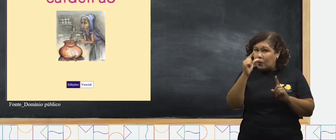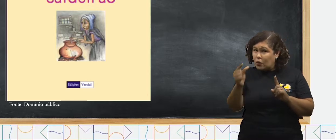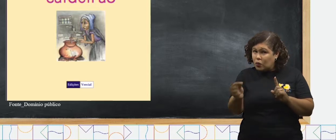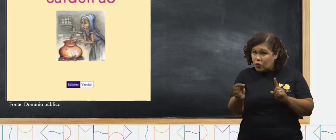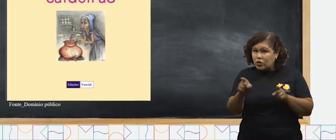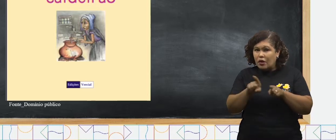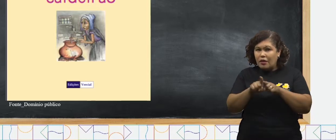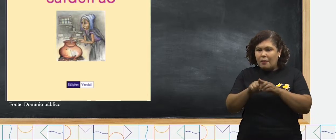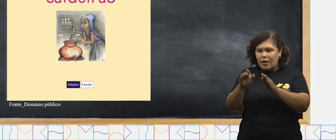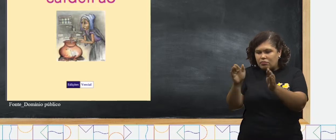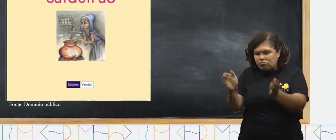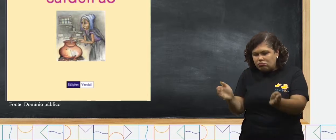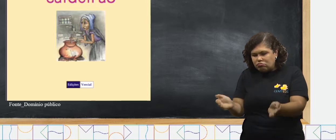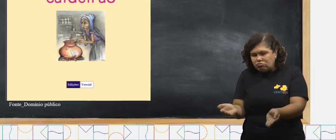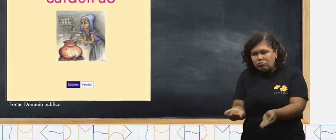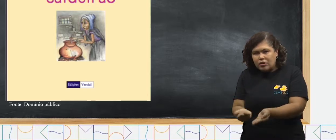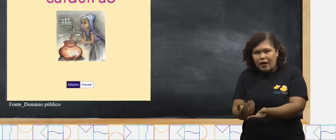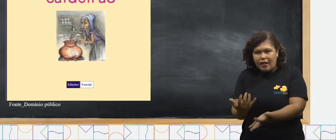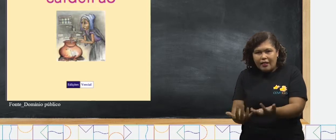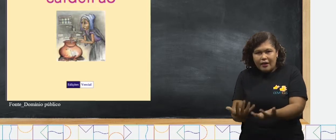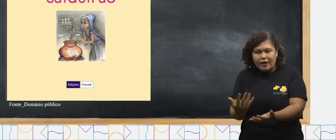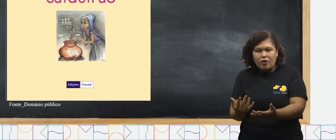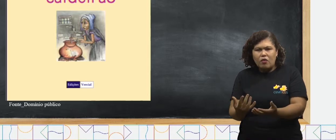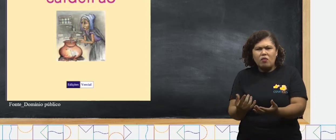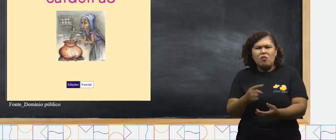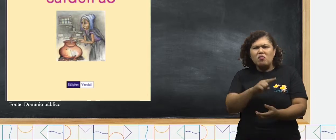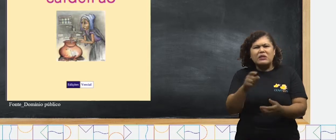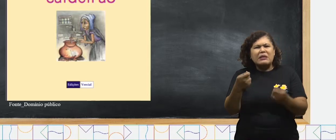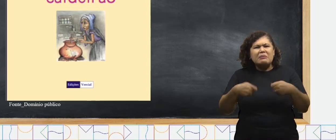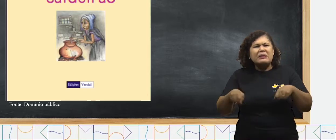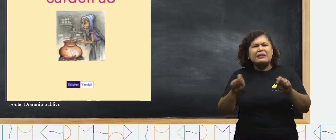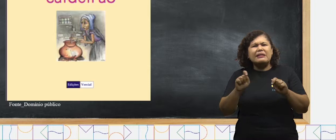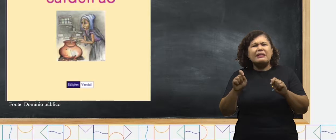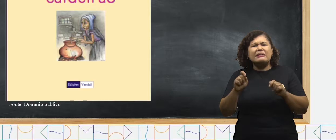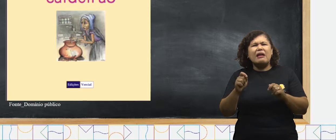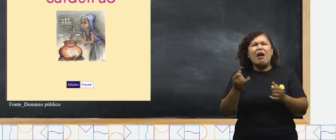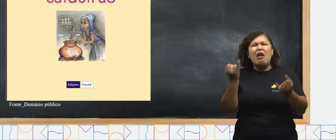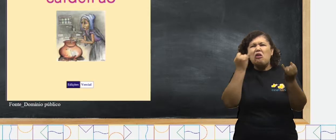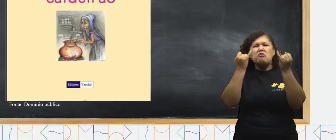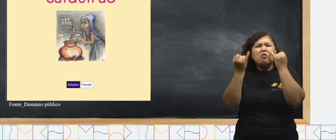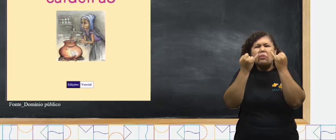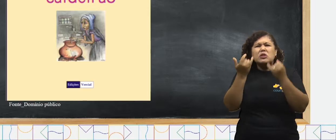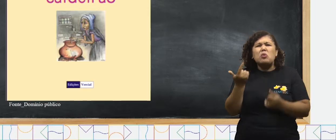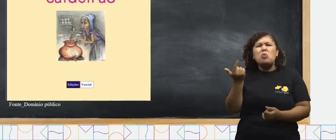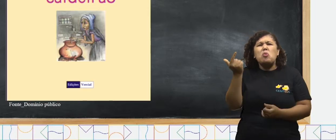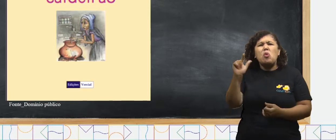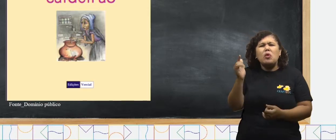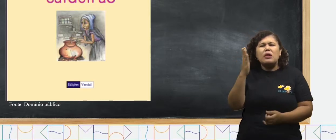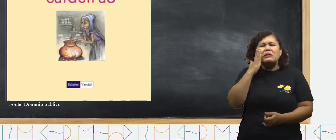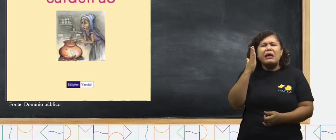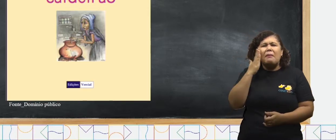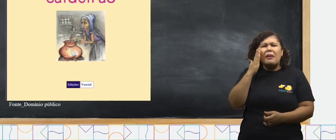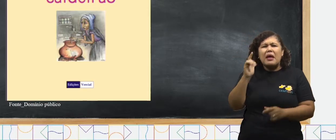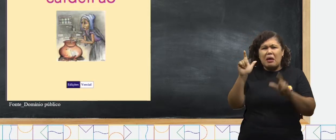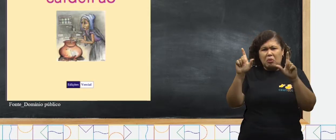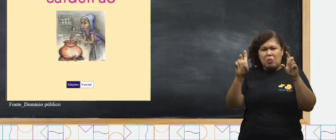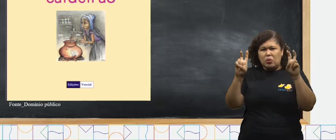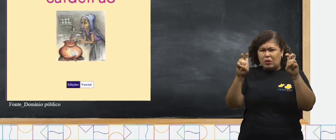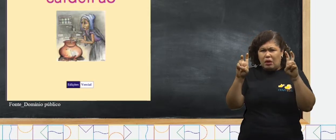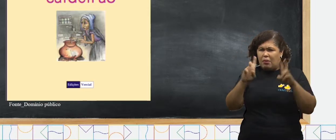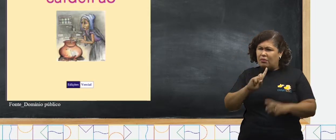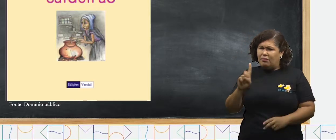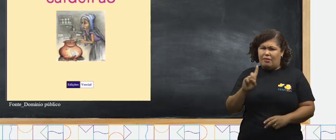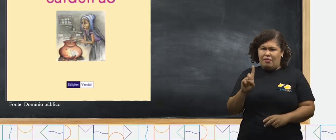não precisa ir atrás de muitas outras informações para saber qual é o assunto. Através